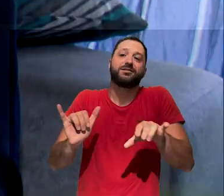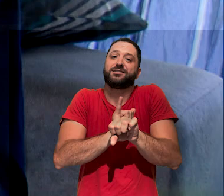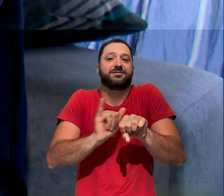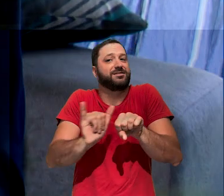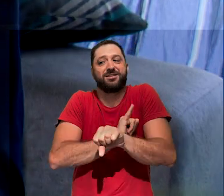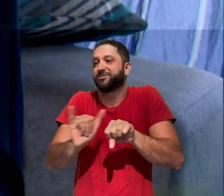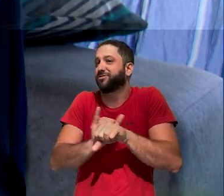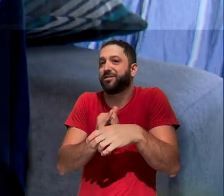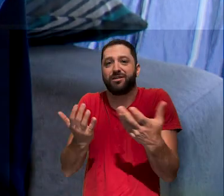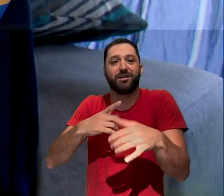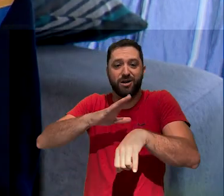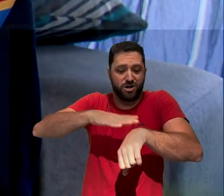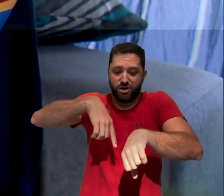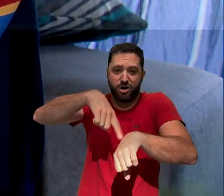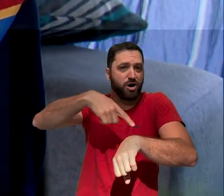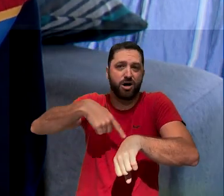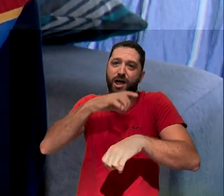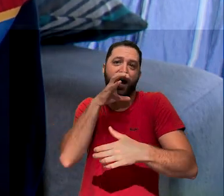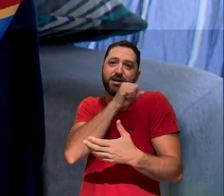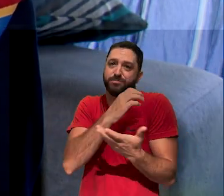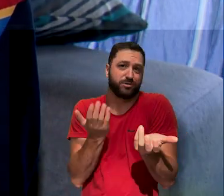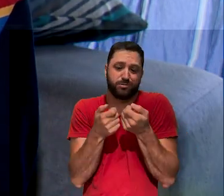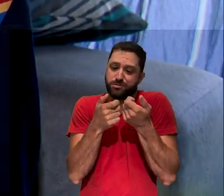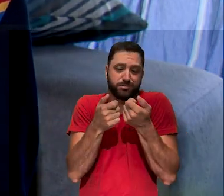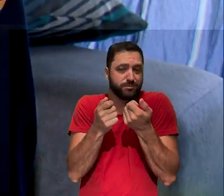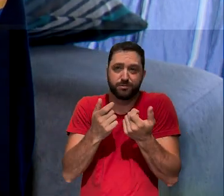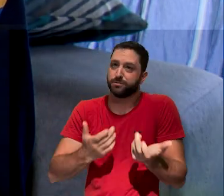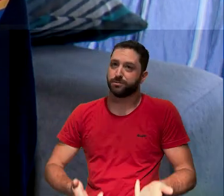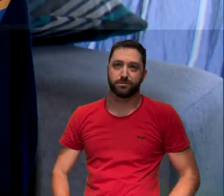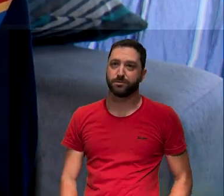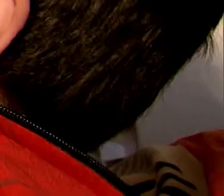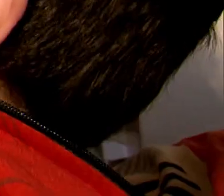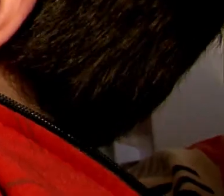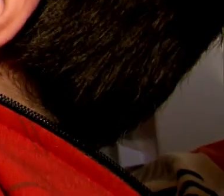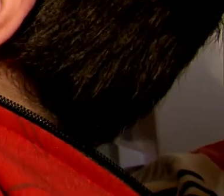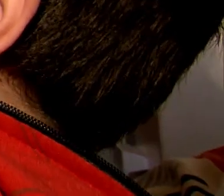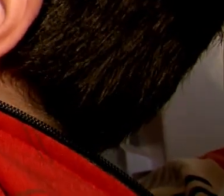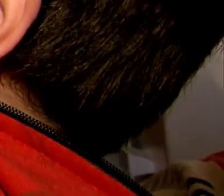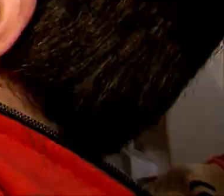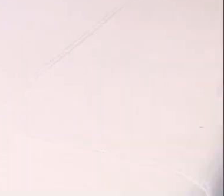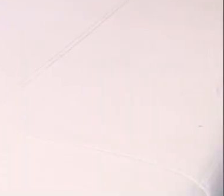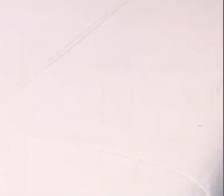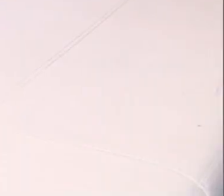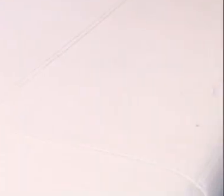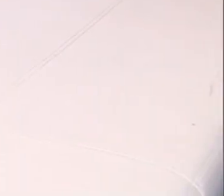São as formas de passar o tempo muito rápido.